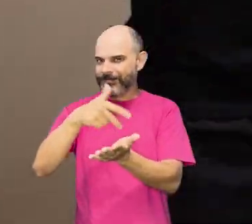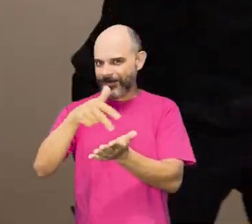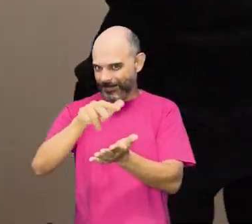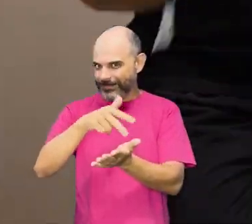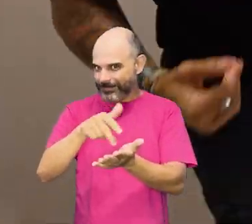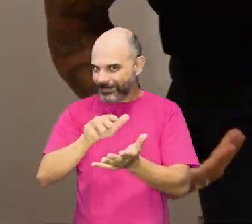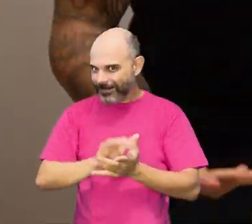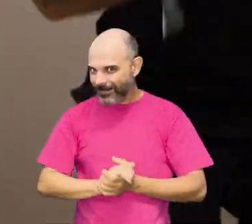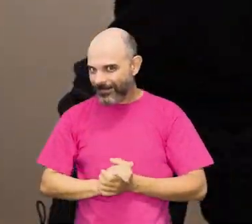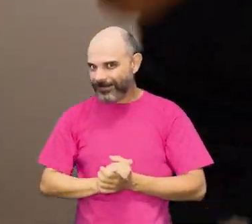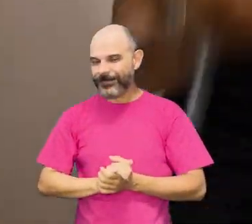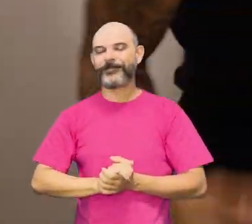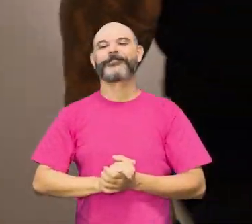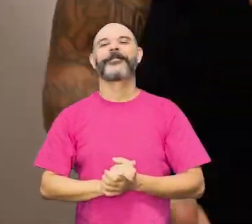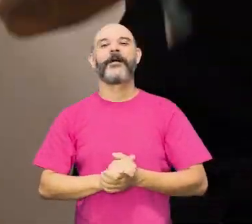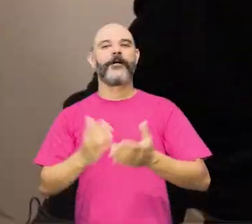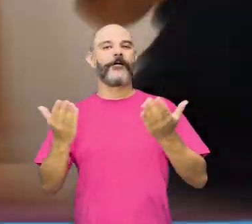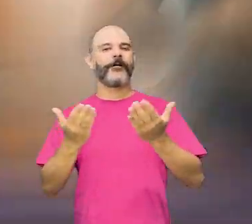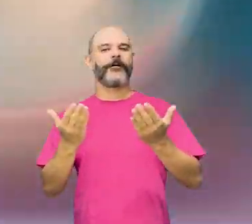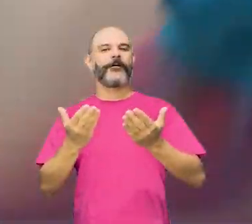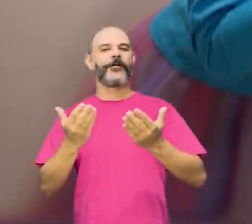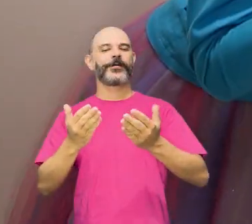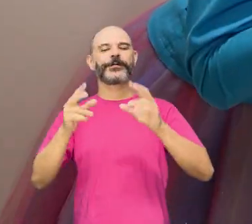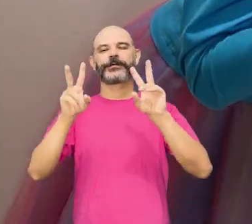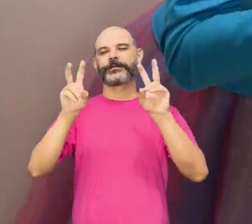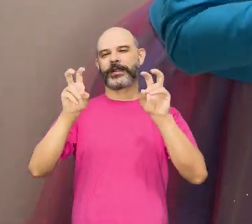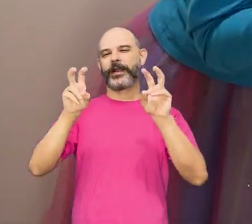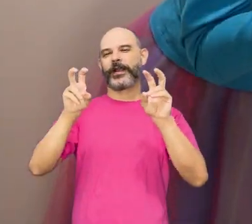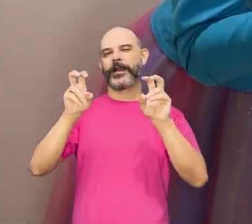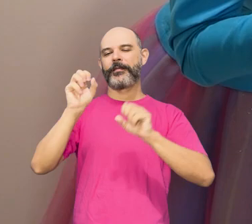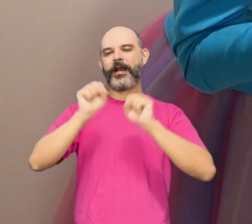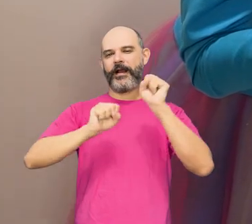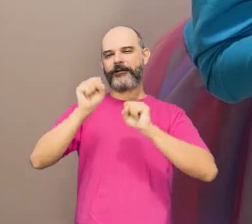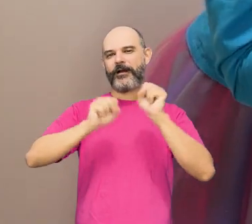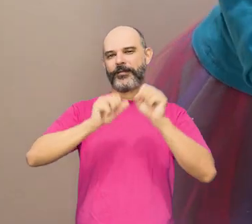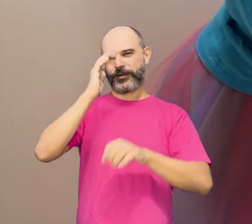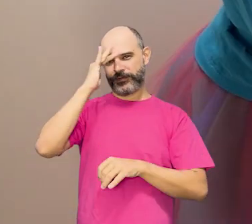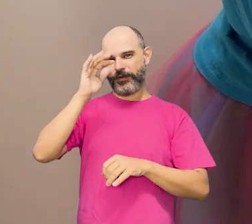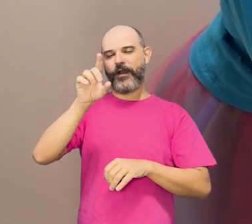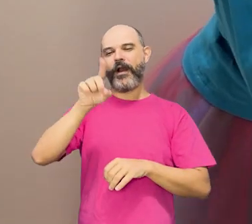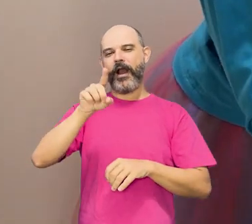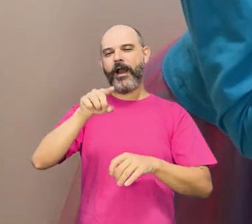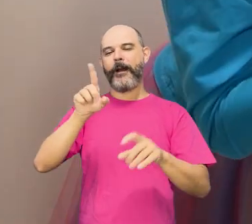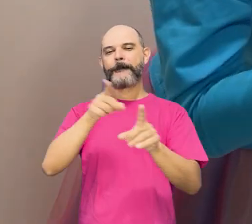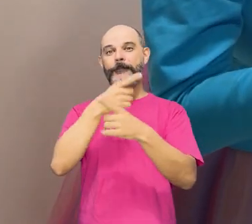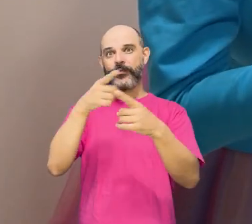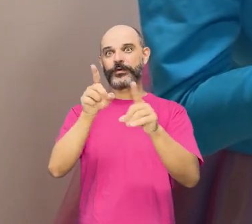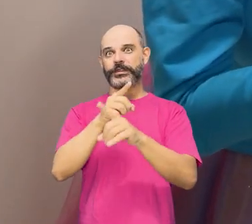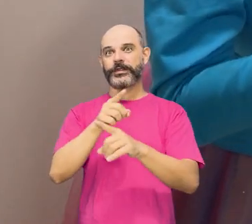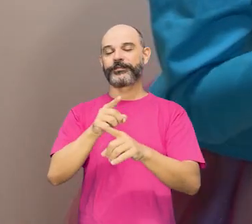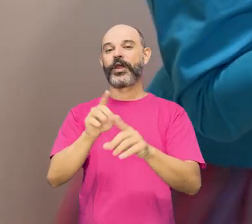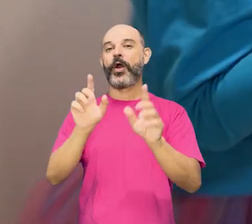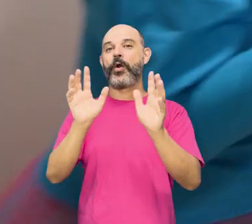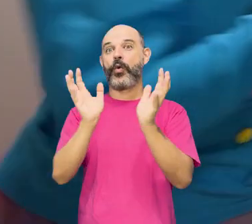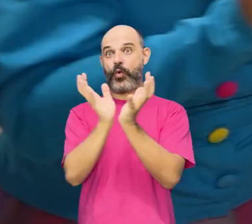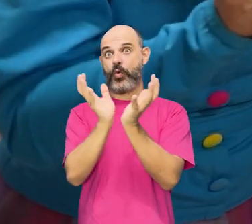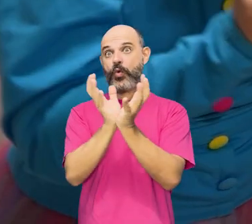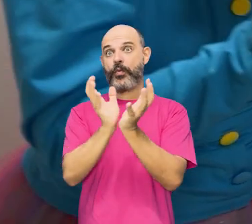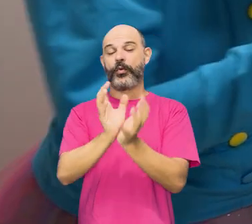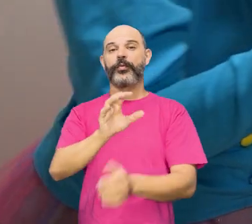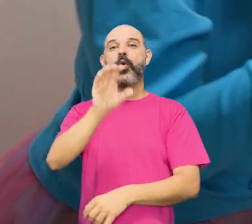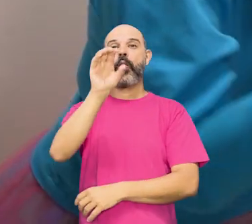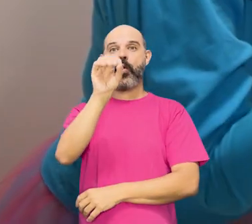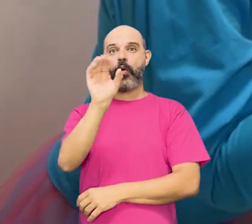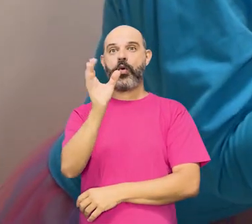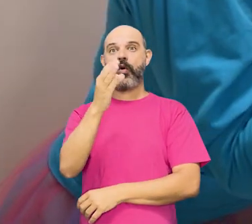Preparados para a dança? E hoje o assunto da Fábrica de Sonhos é música. A gente vai falar com o grupo O